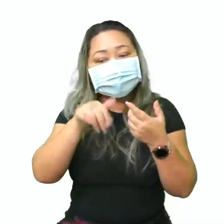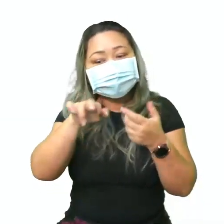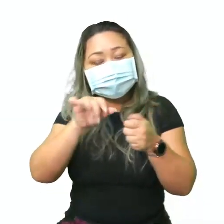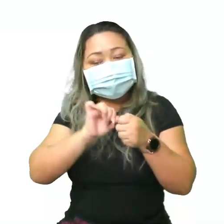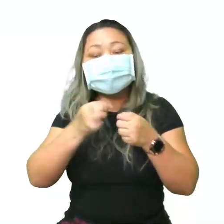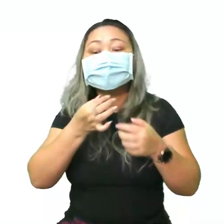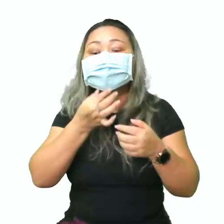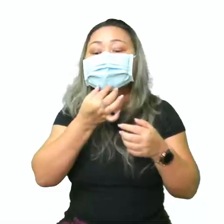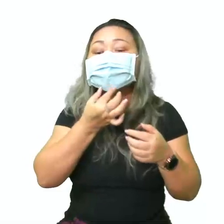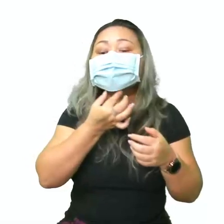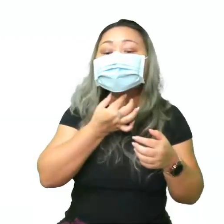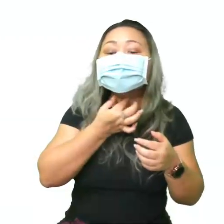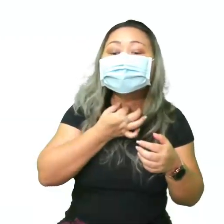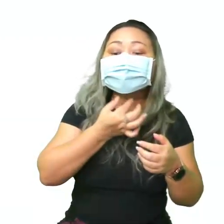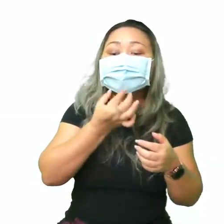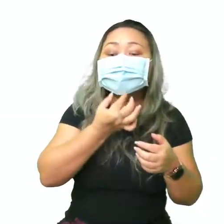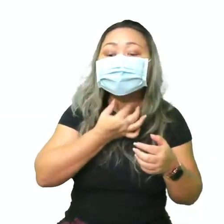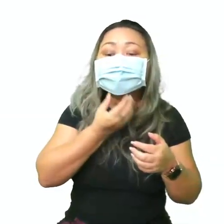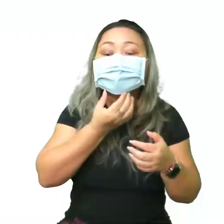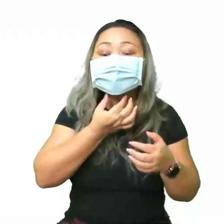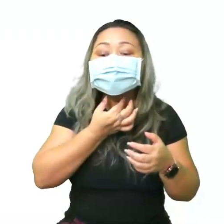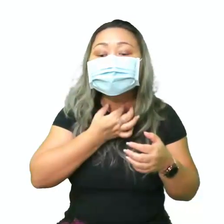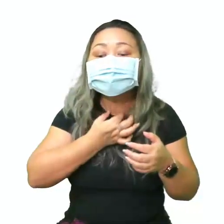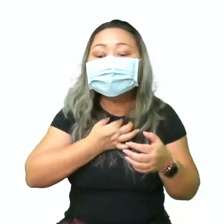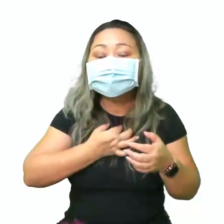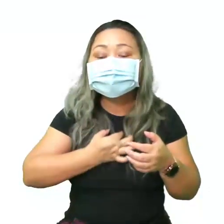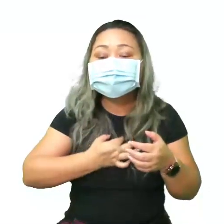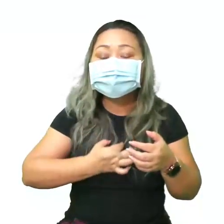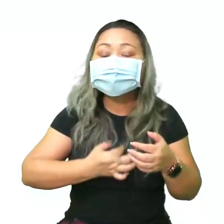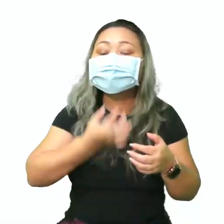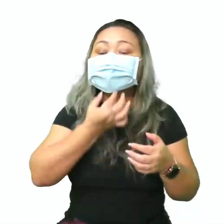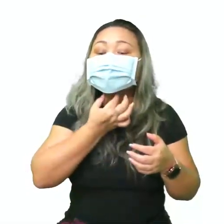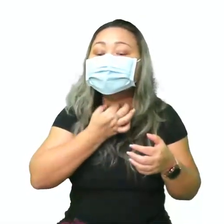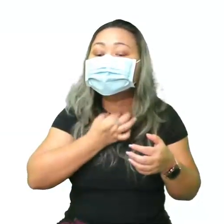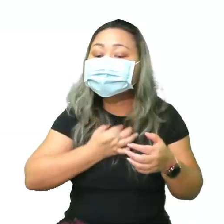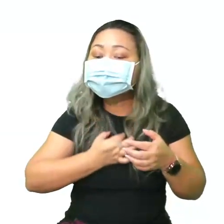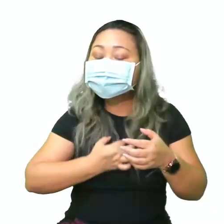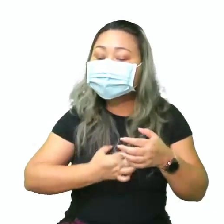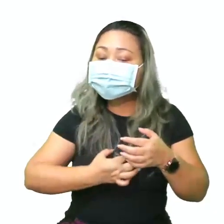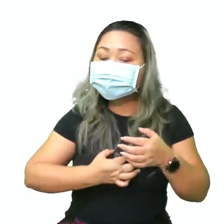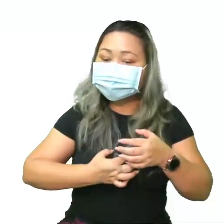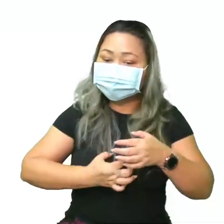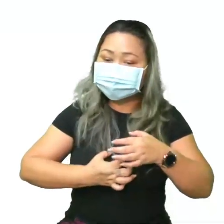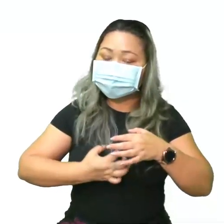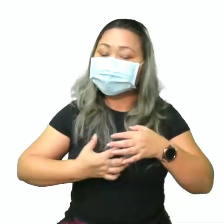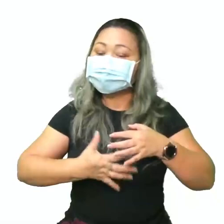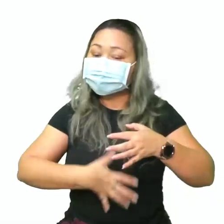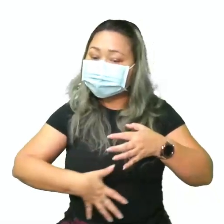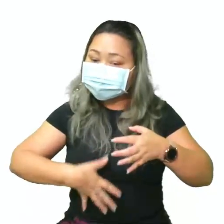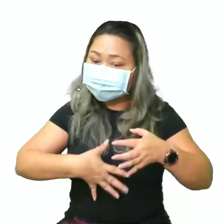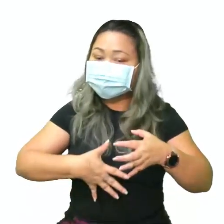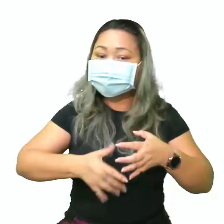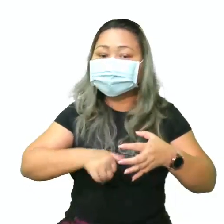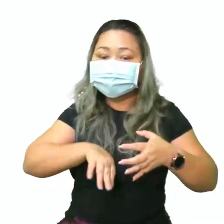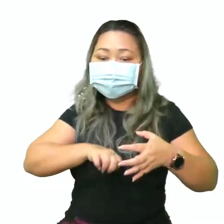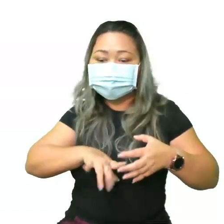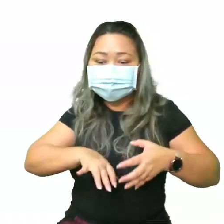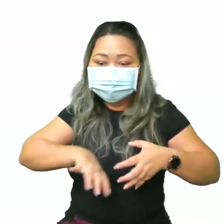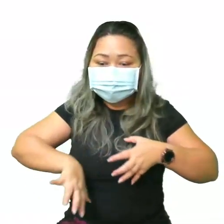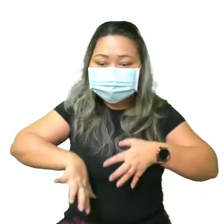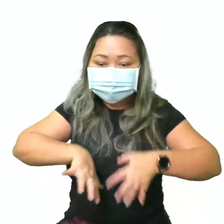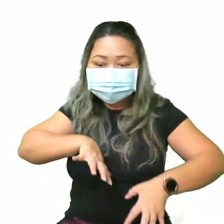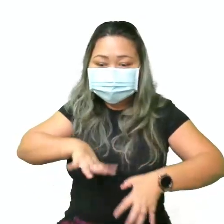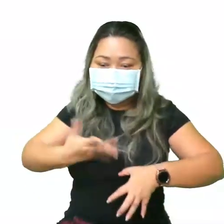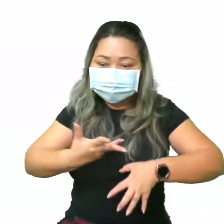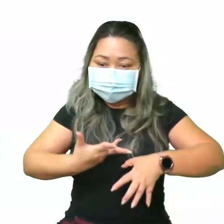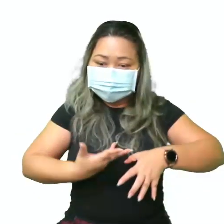aí nisso aí, tá bom? Vamos lá então, o outro órgão. O estômago e o intestino, então, beleza. Vamos passar para a próxima,